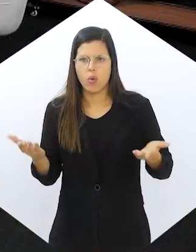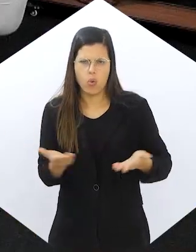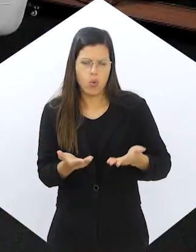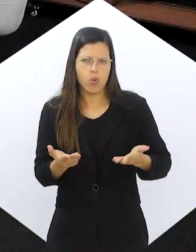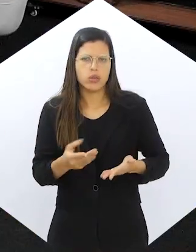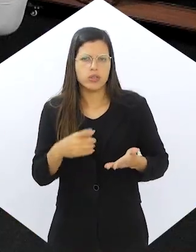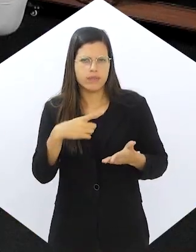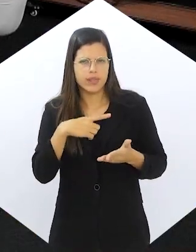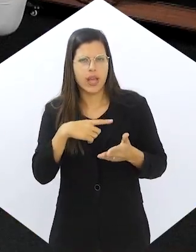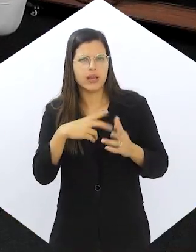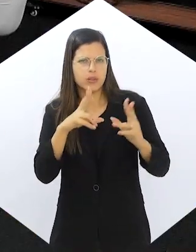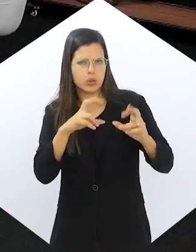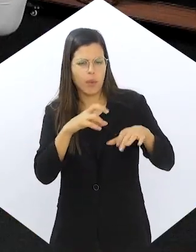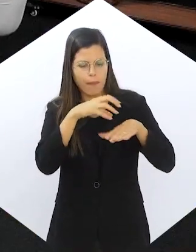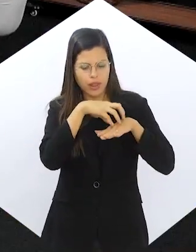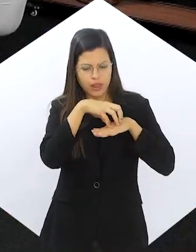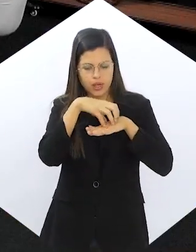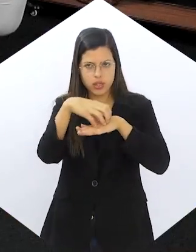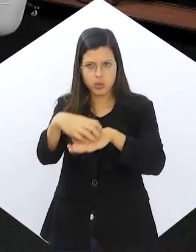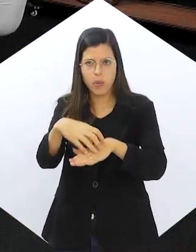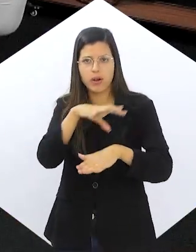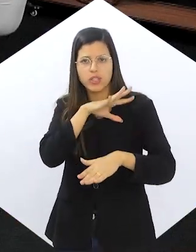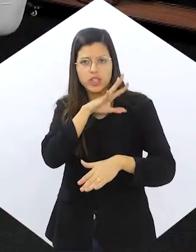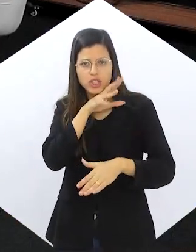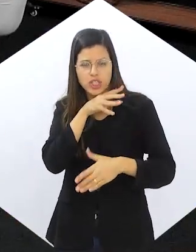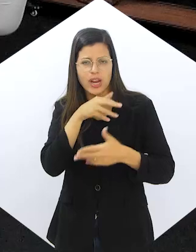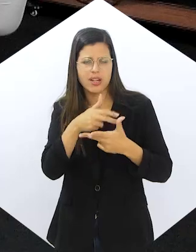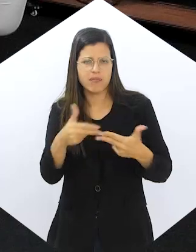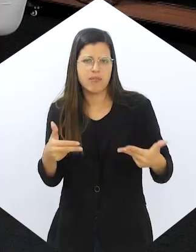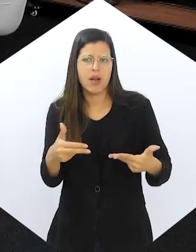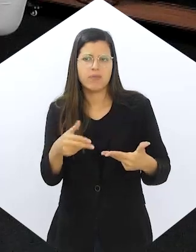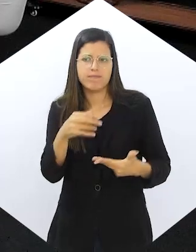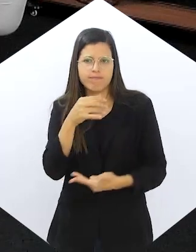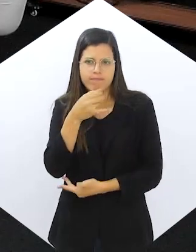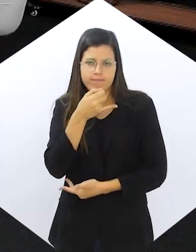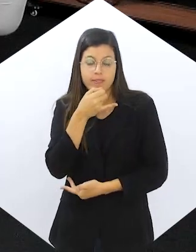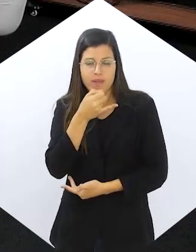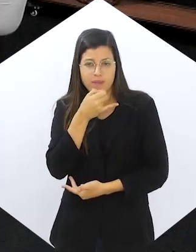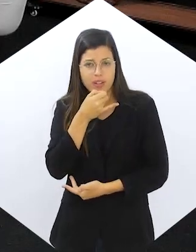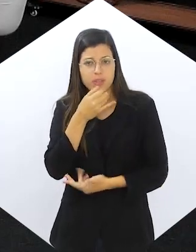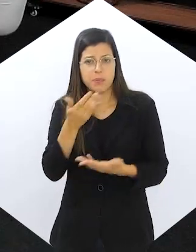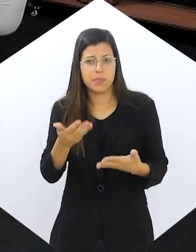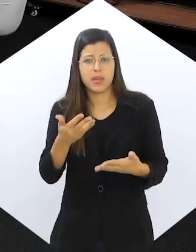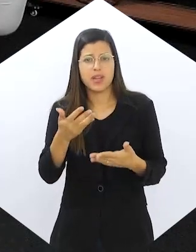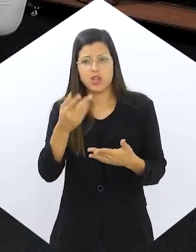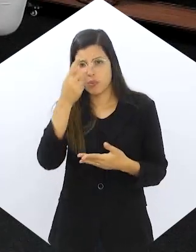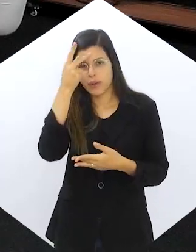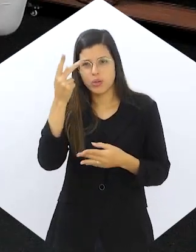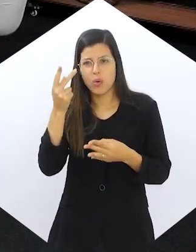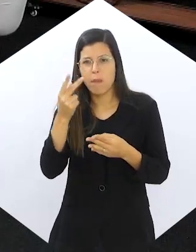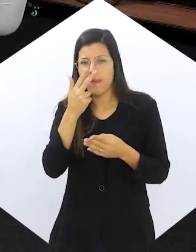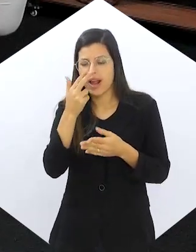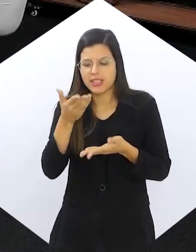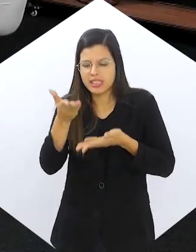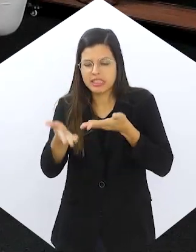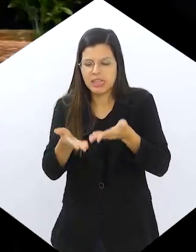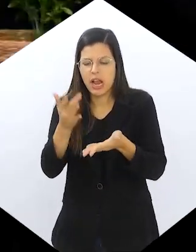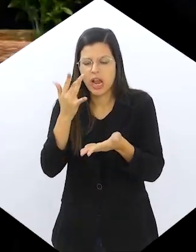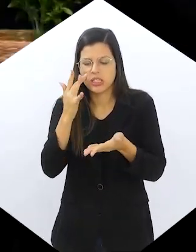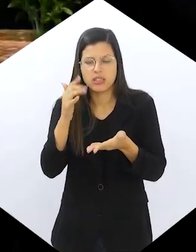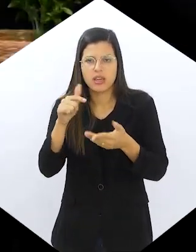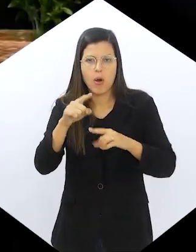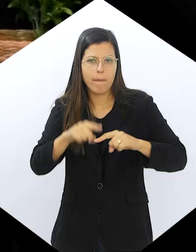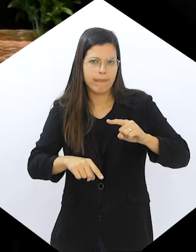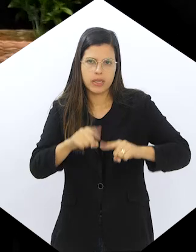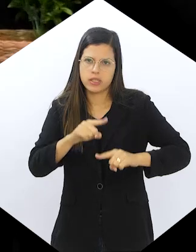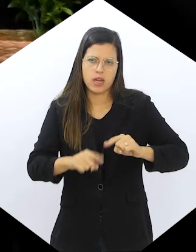assim, o transporte animal, eles são tratados ainda como objeto, infelizmente. Então, as experiências, quando você para conversar com as